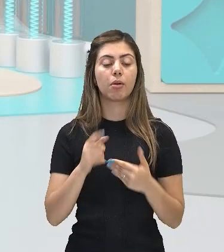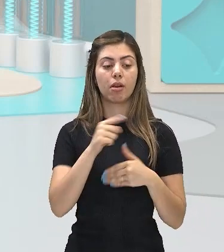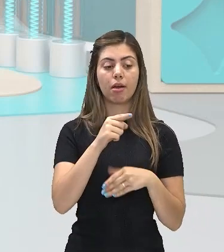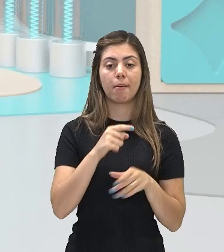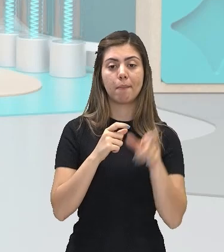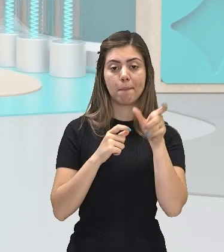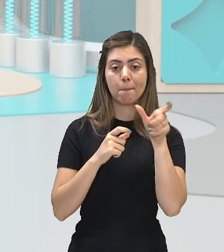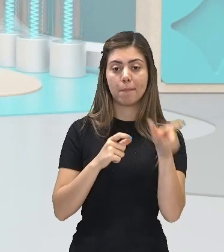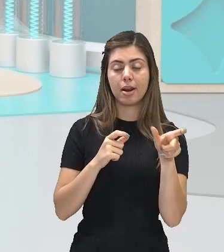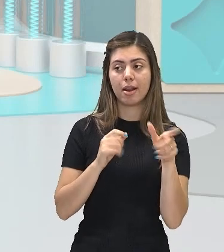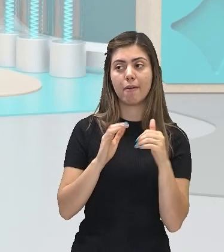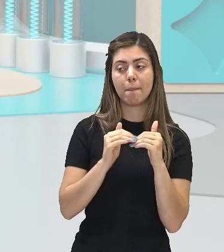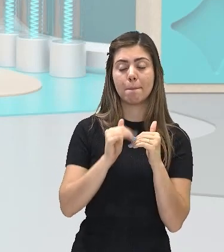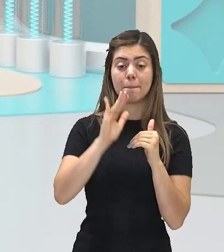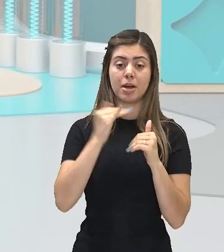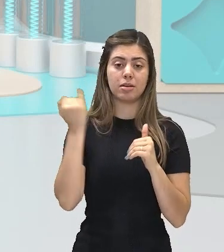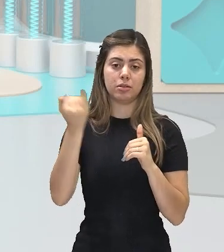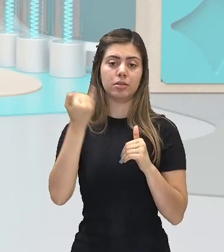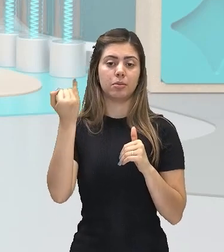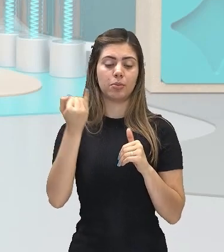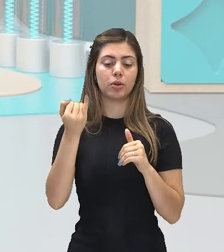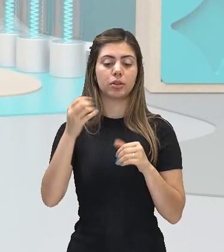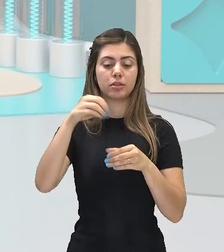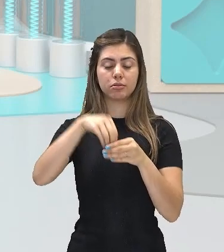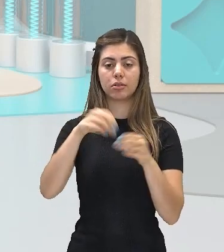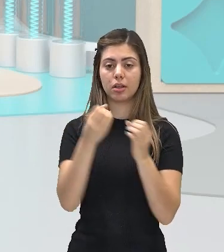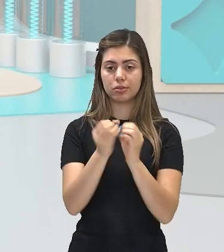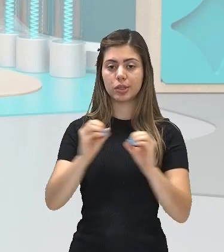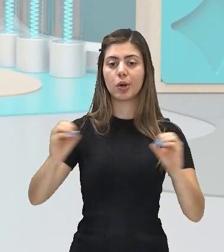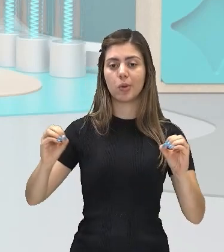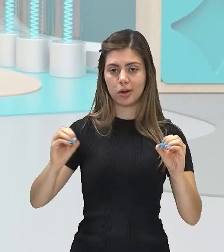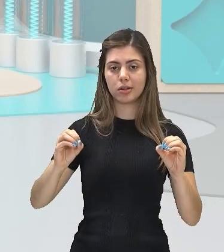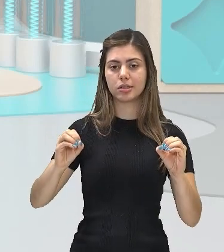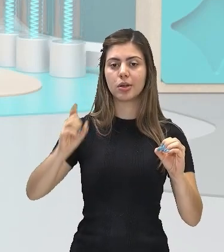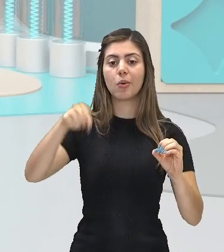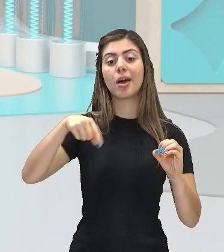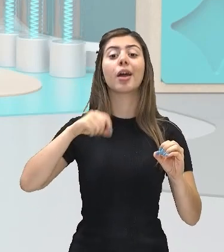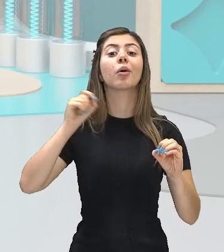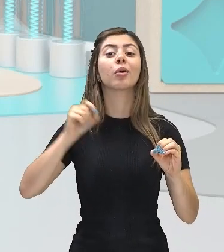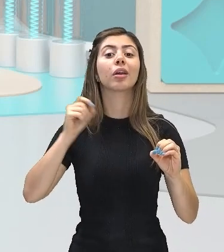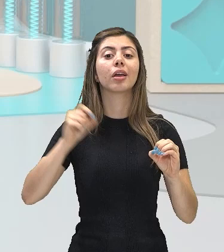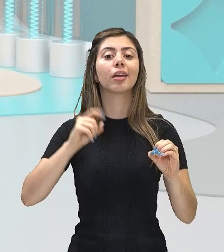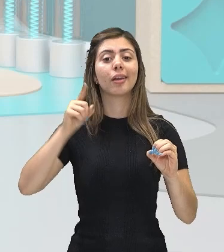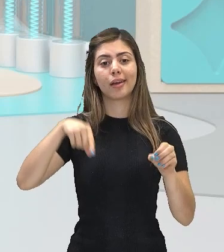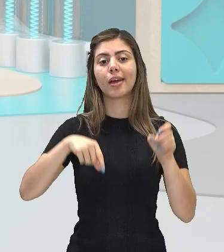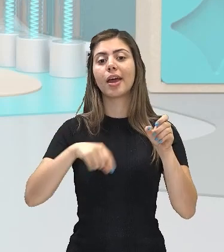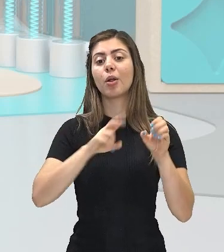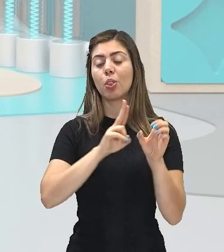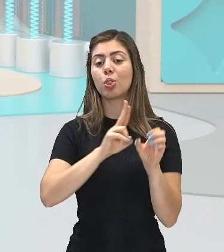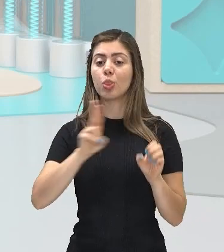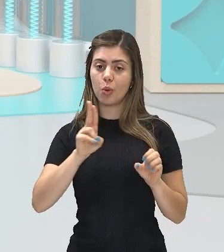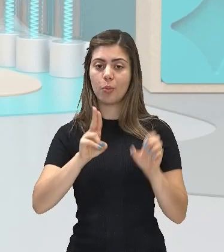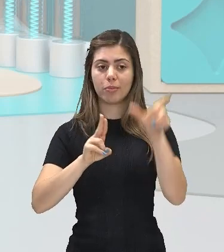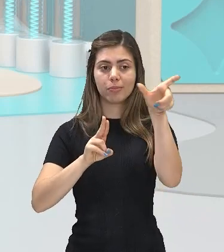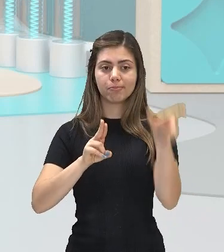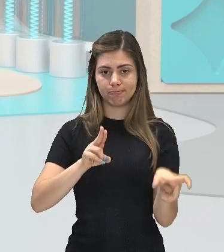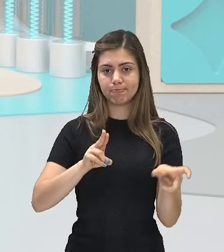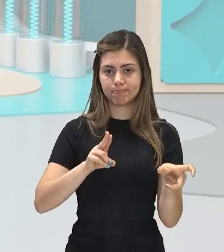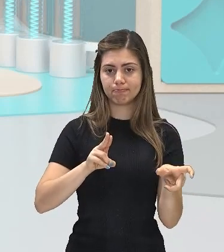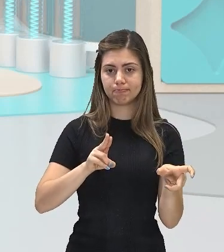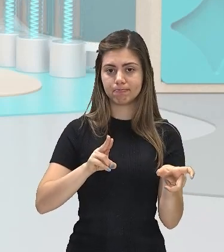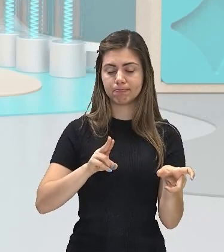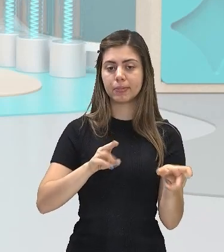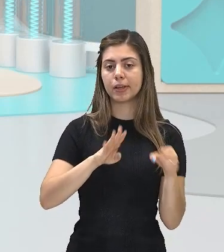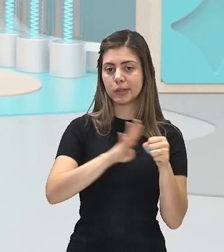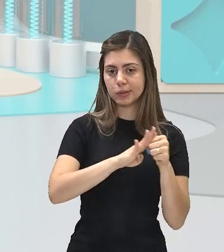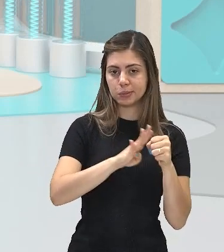palavra mais importante desta parte da oração, desse sintagma nominal, vai ser um nome, vai ser um substantivo, né?